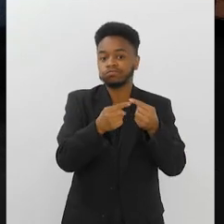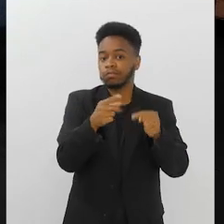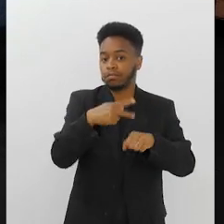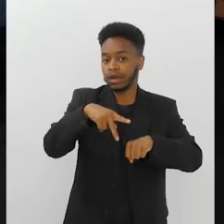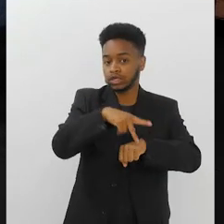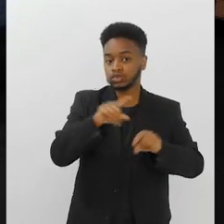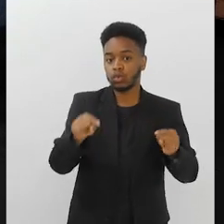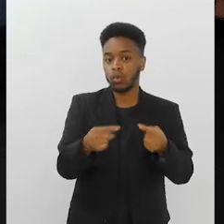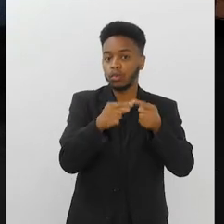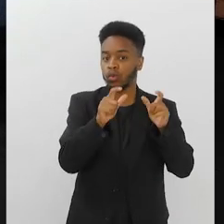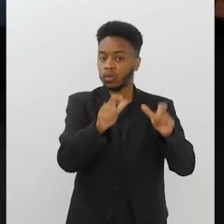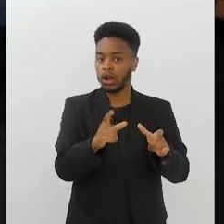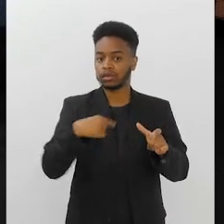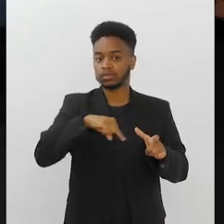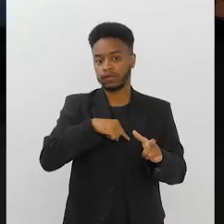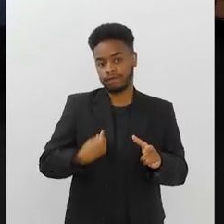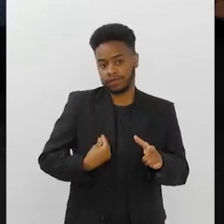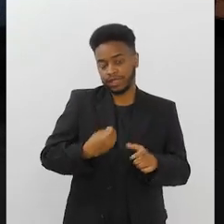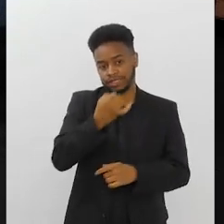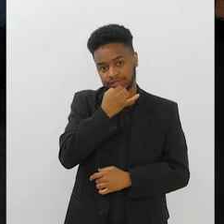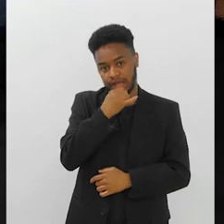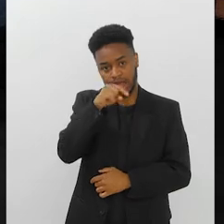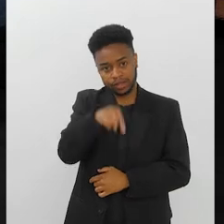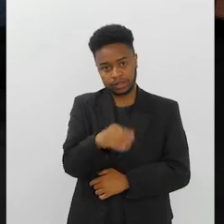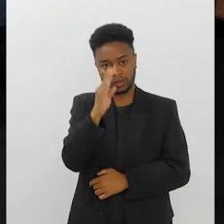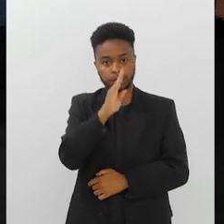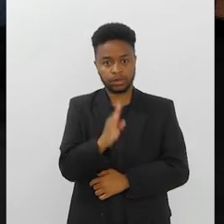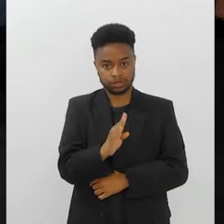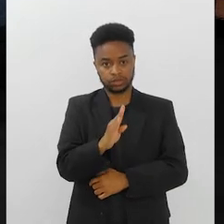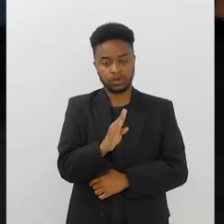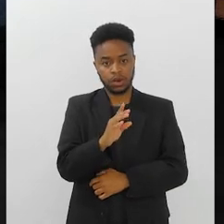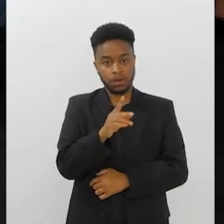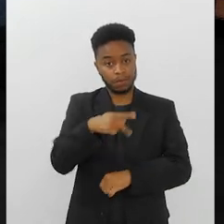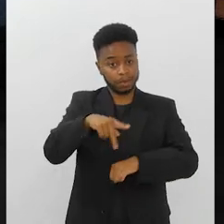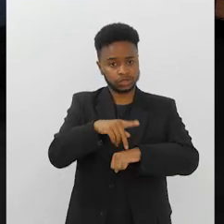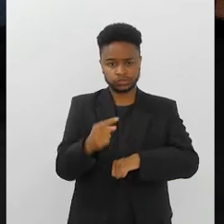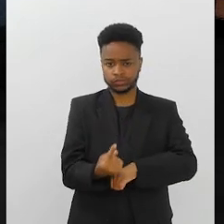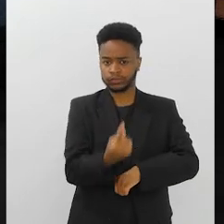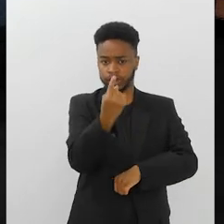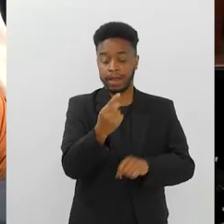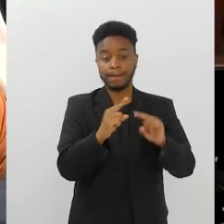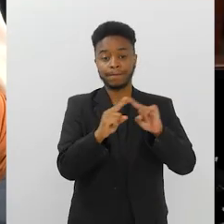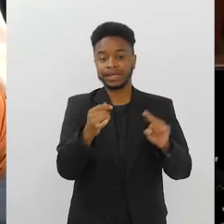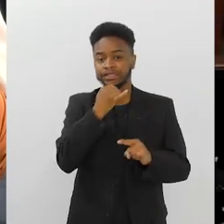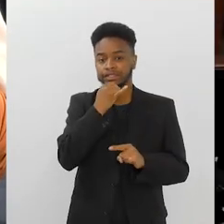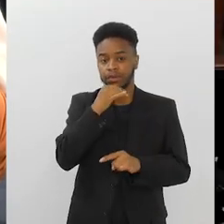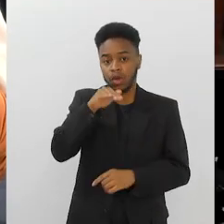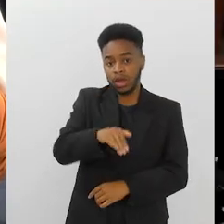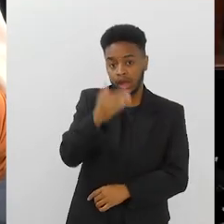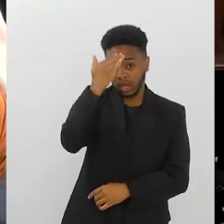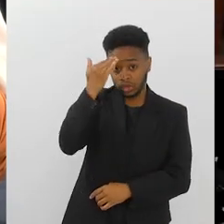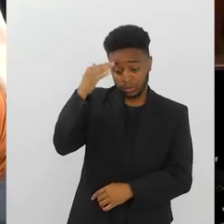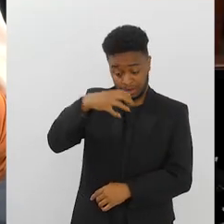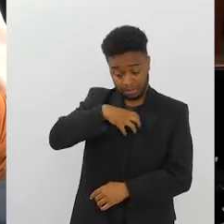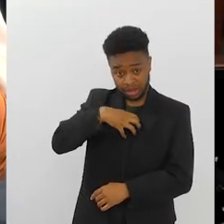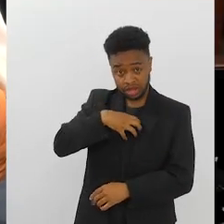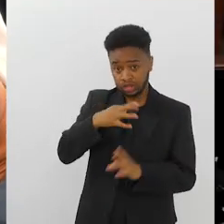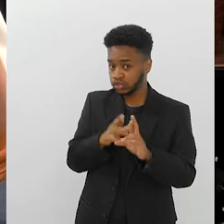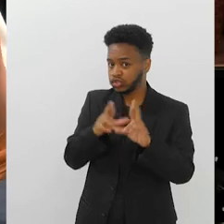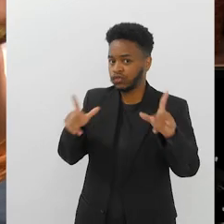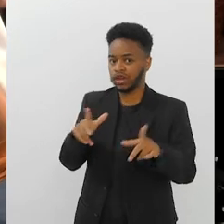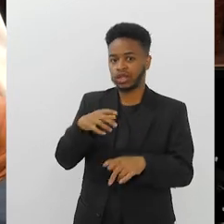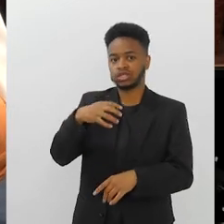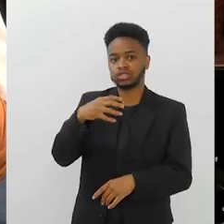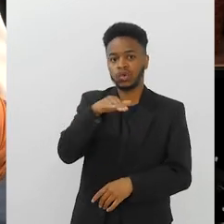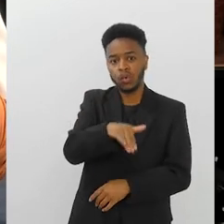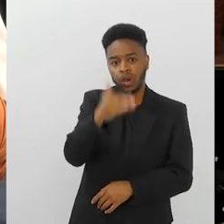está ao lugar que ele está vamos falar do Brasil né Brasil é um país só mas o Candomblé de